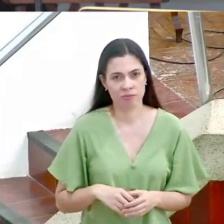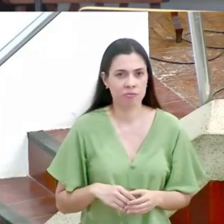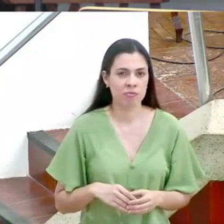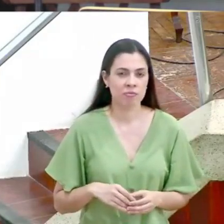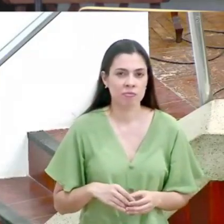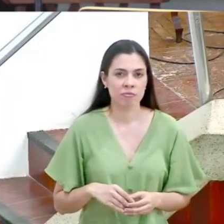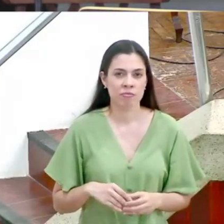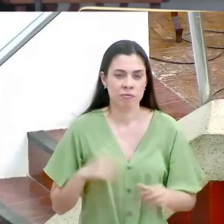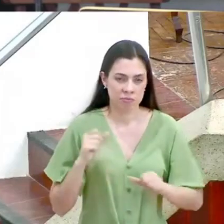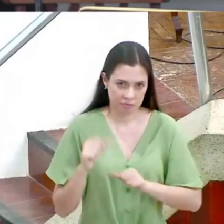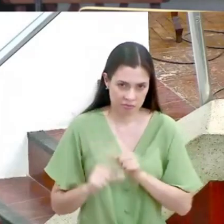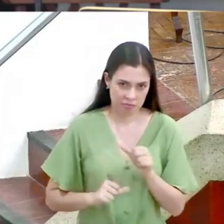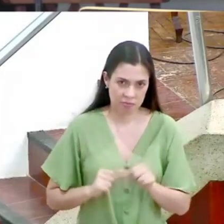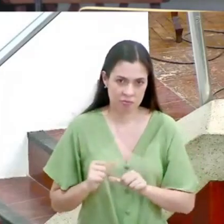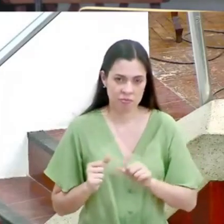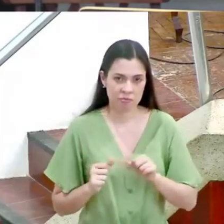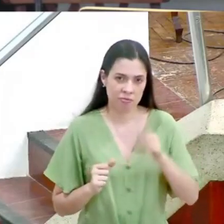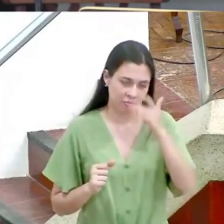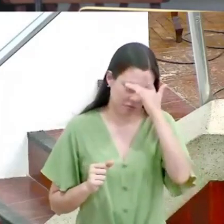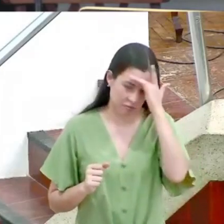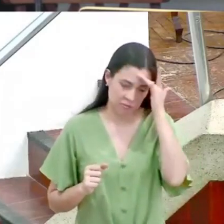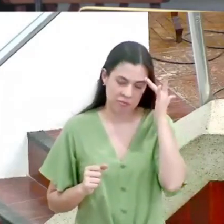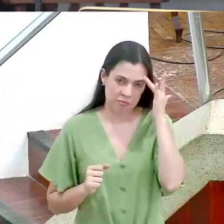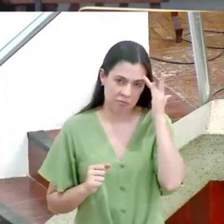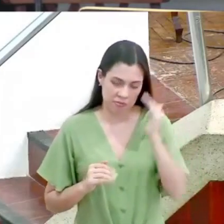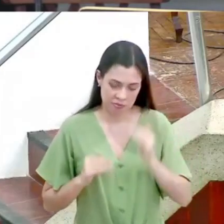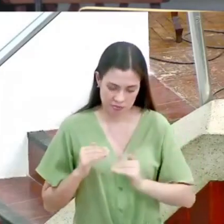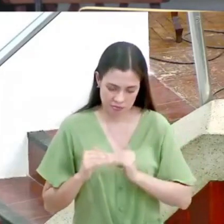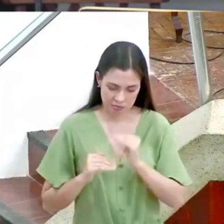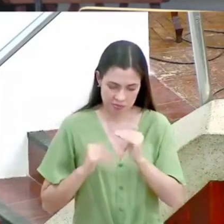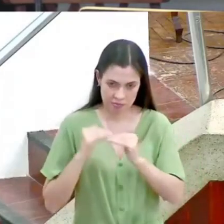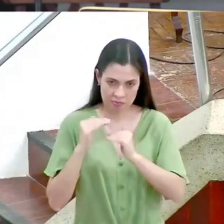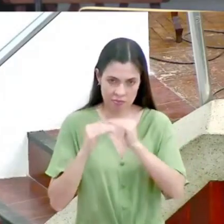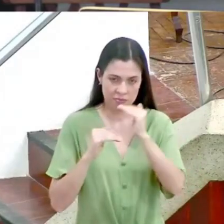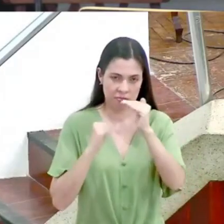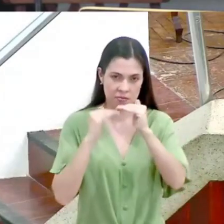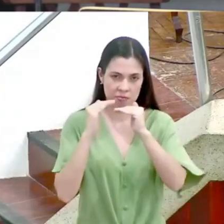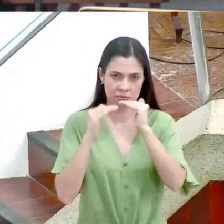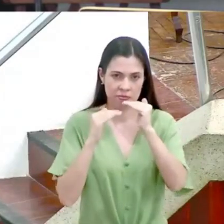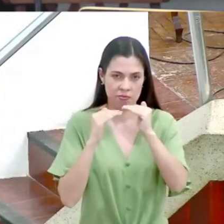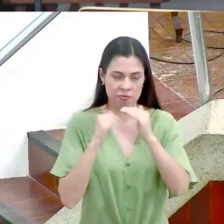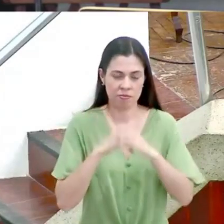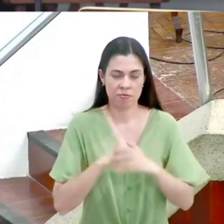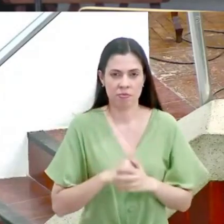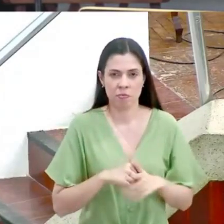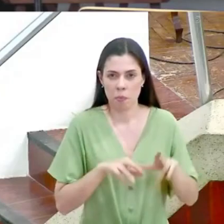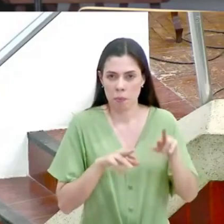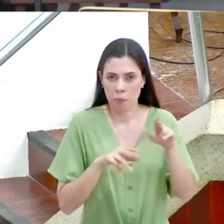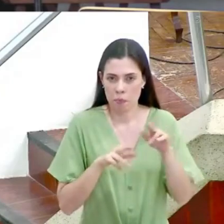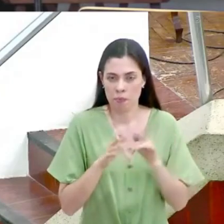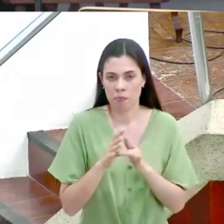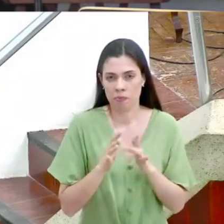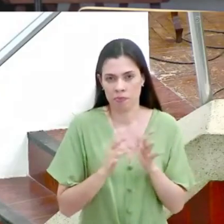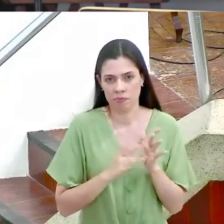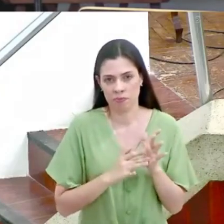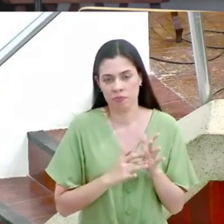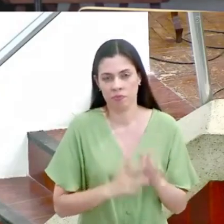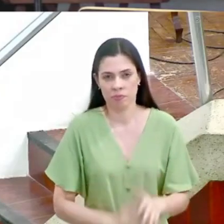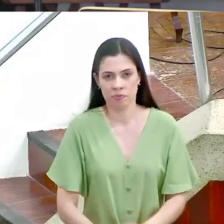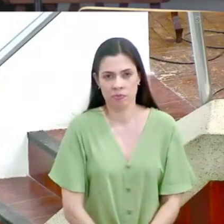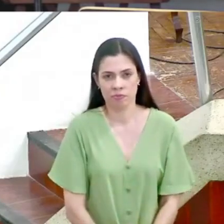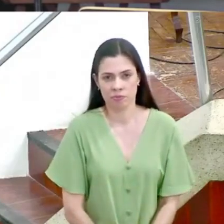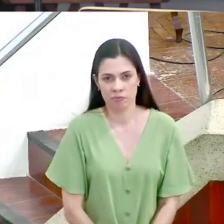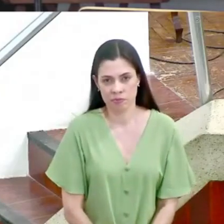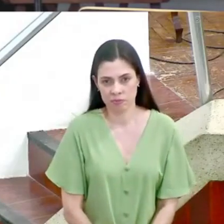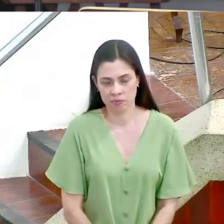mulher gradativamente progressivamente a imagem de Jesus Cristo todos esses